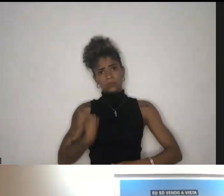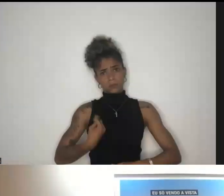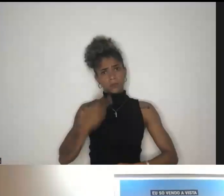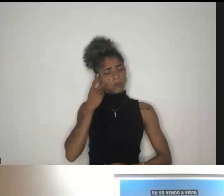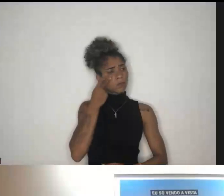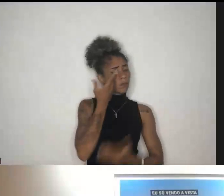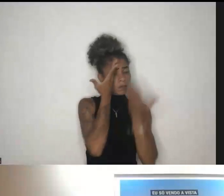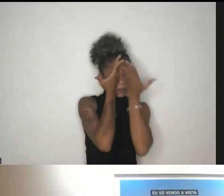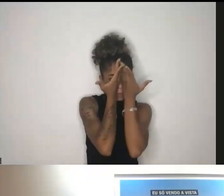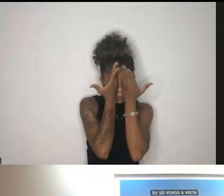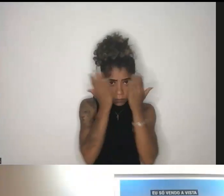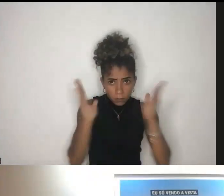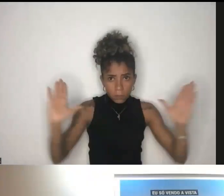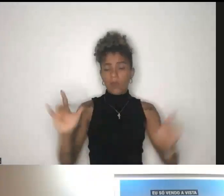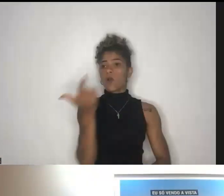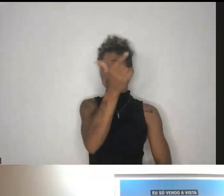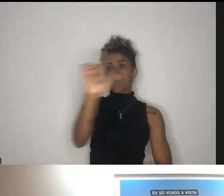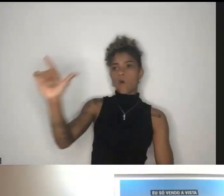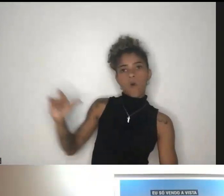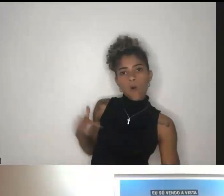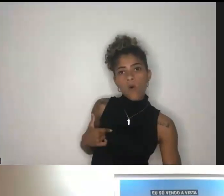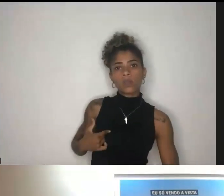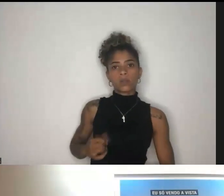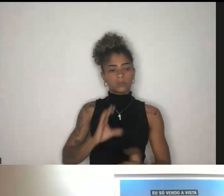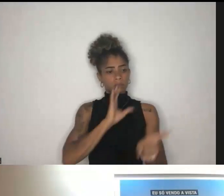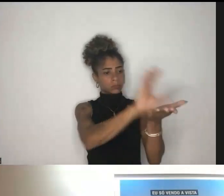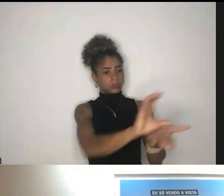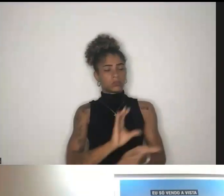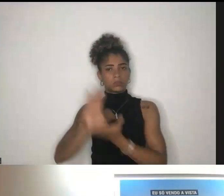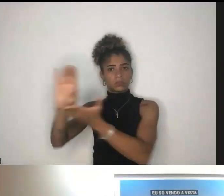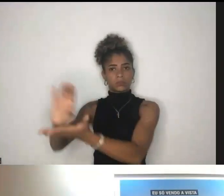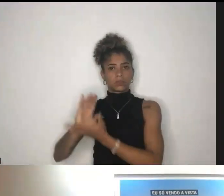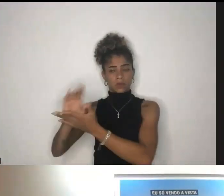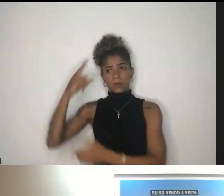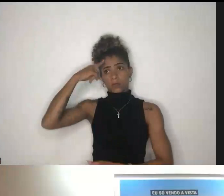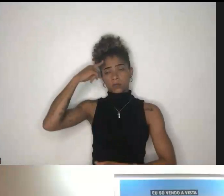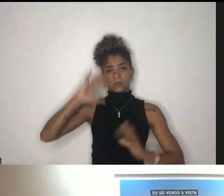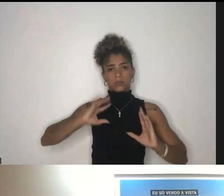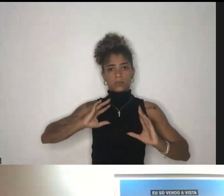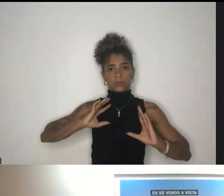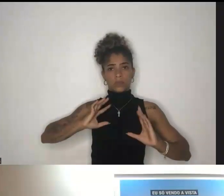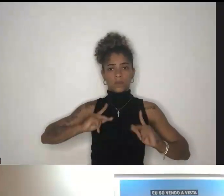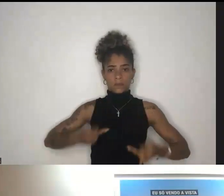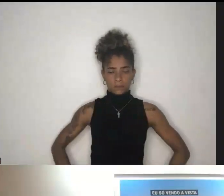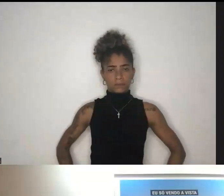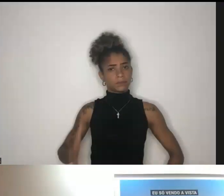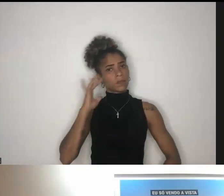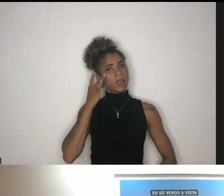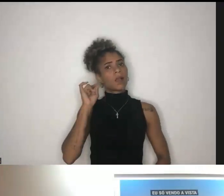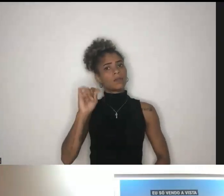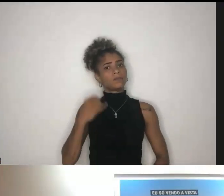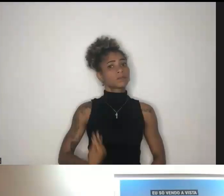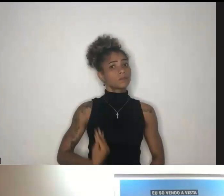o benefício de outras outros investimentos né em prol da humanidade Então eu acho que é isso existem